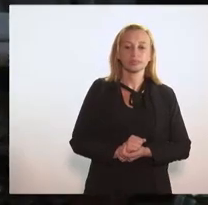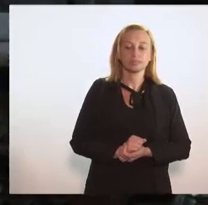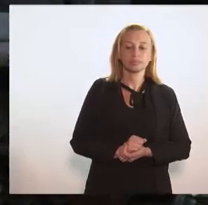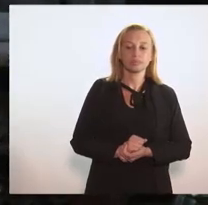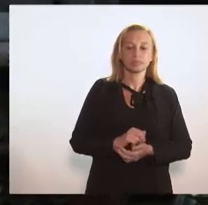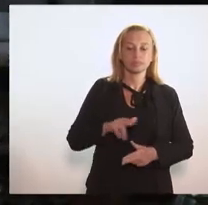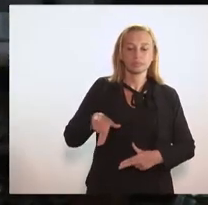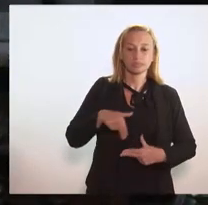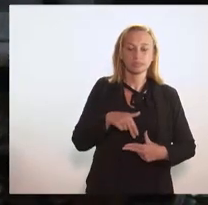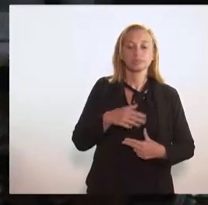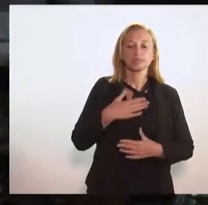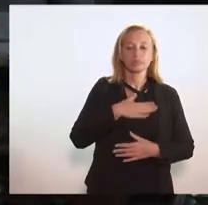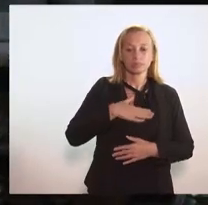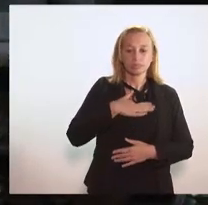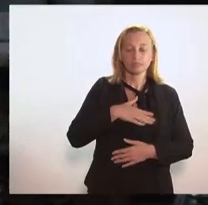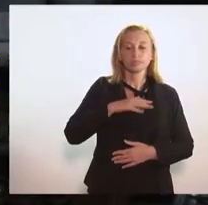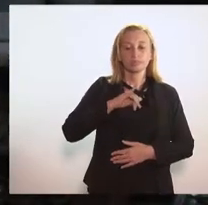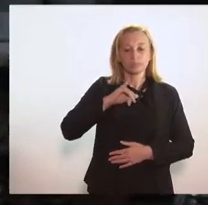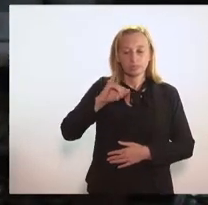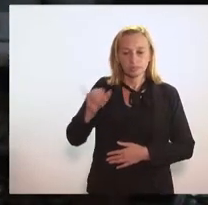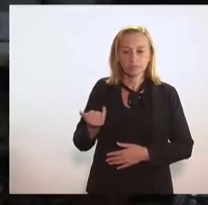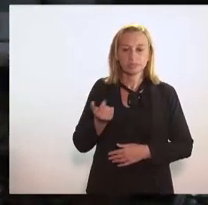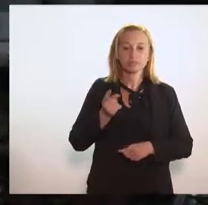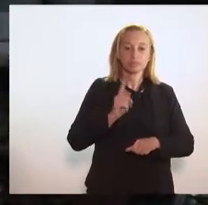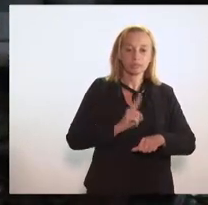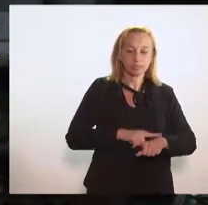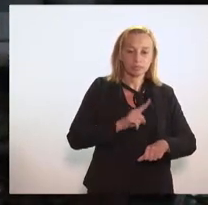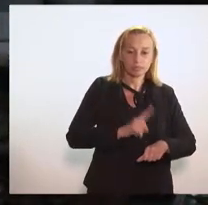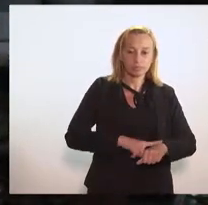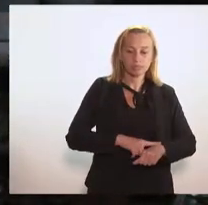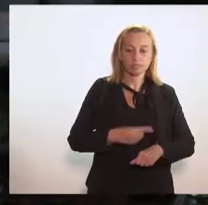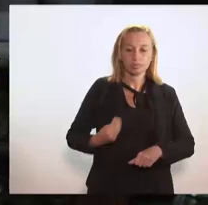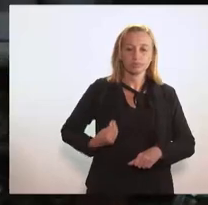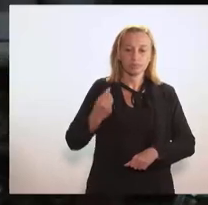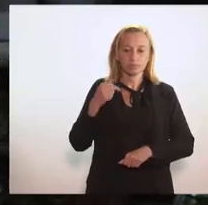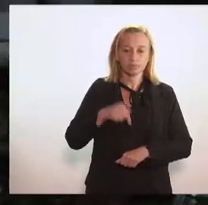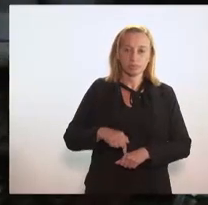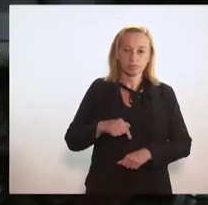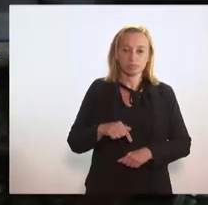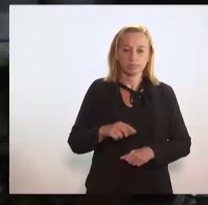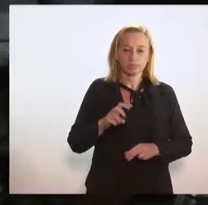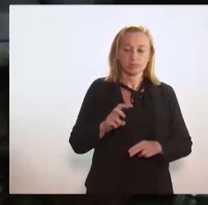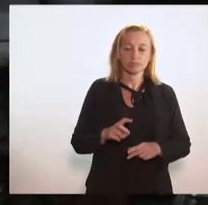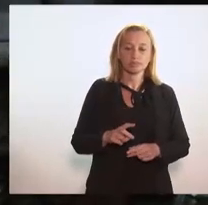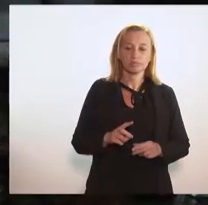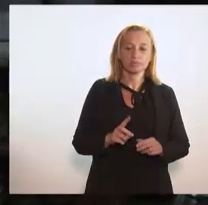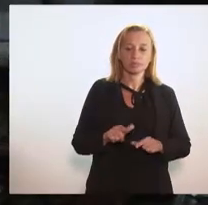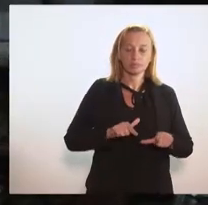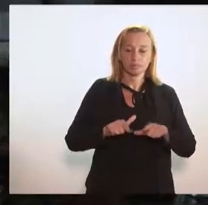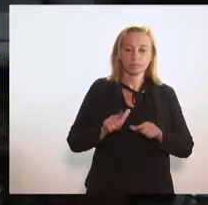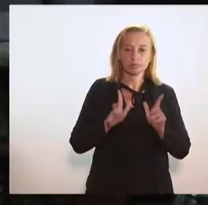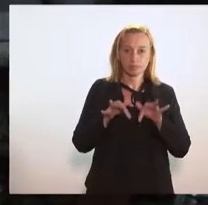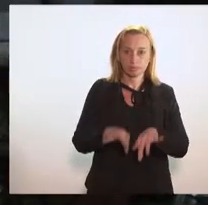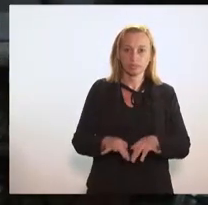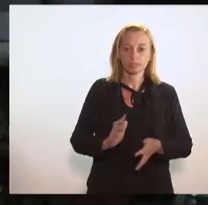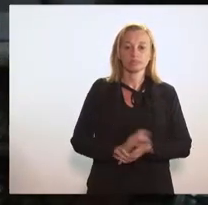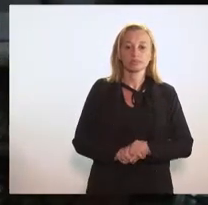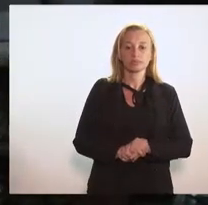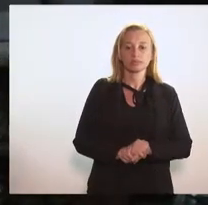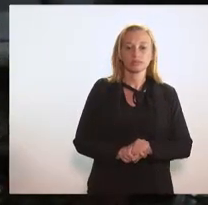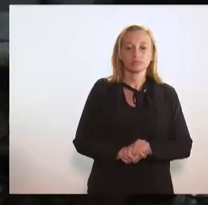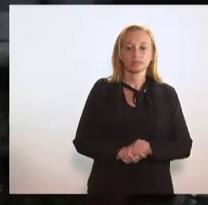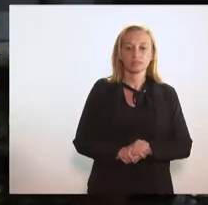Tribuna gostaria de aproveitar este momento que estou aqui presidindo a sessão final para